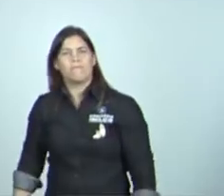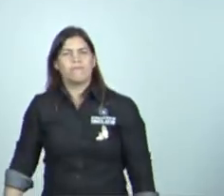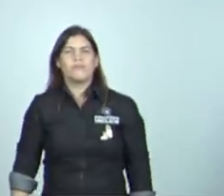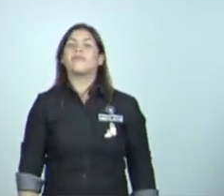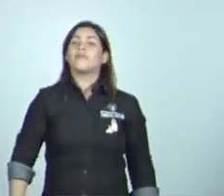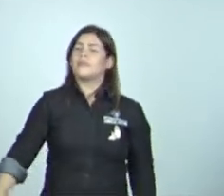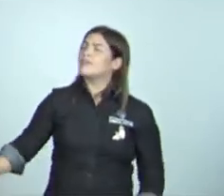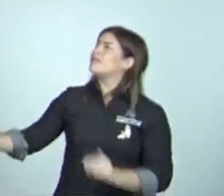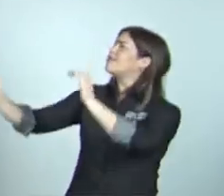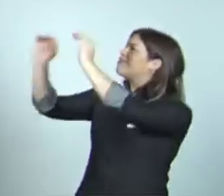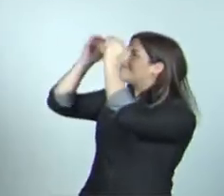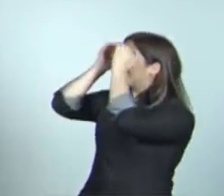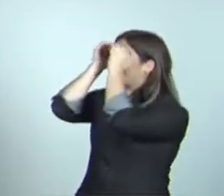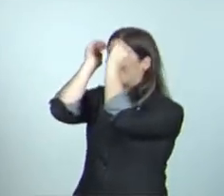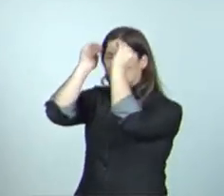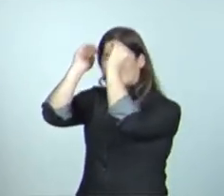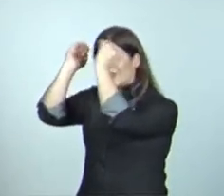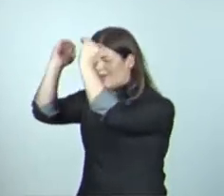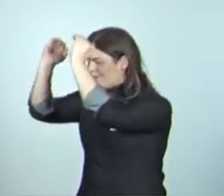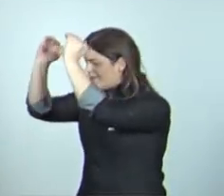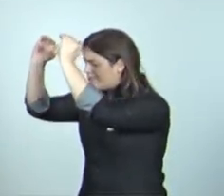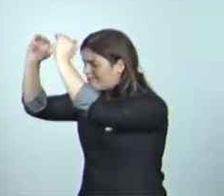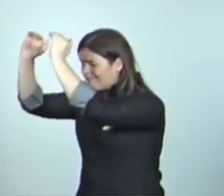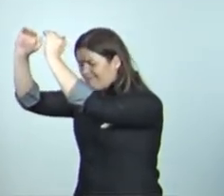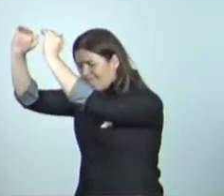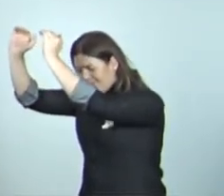lá se você já